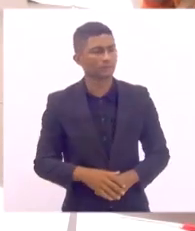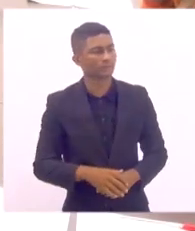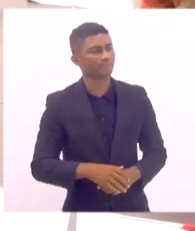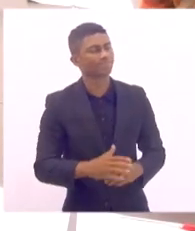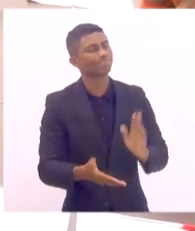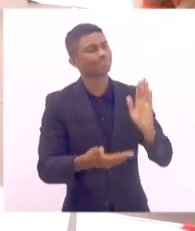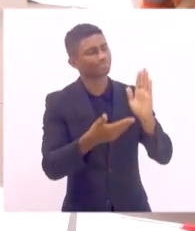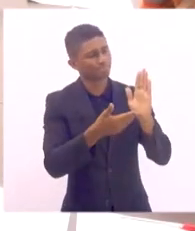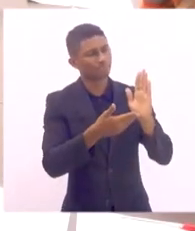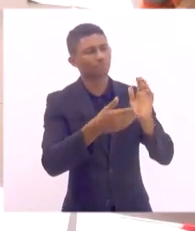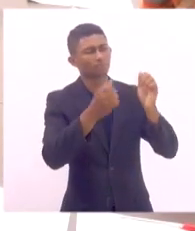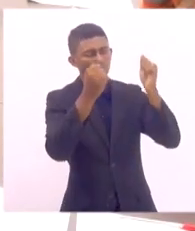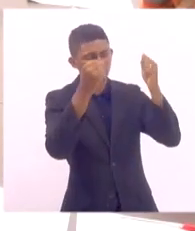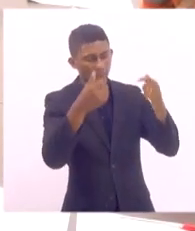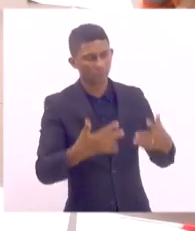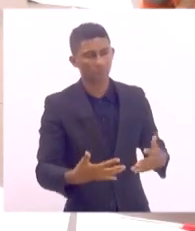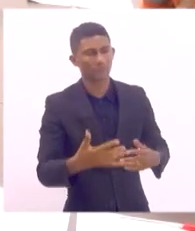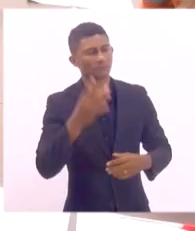de explicar.